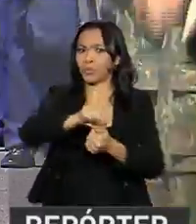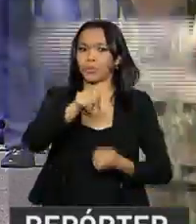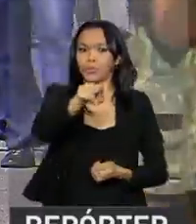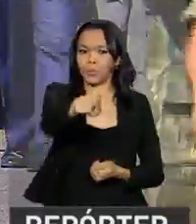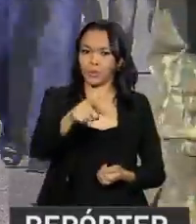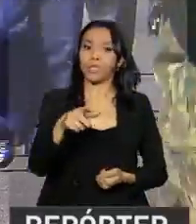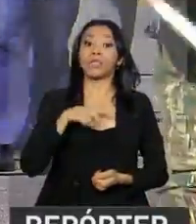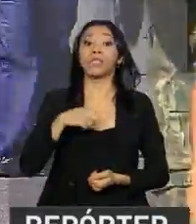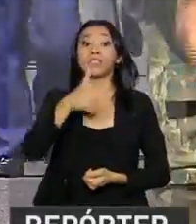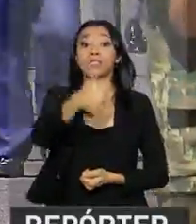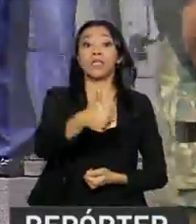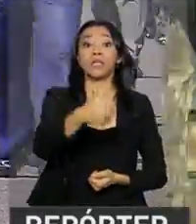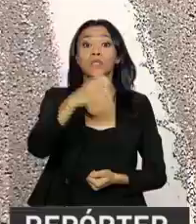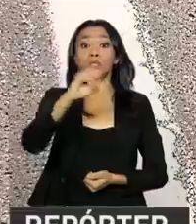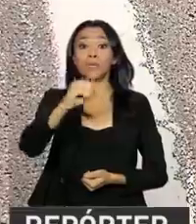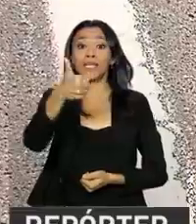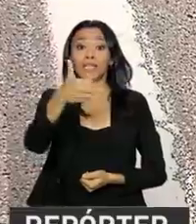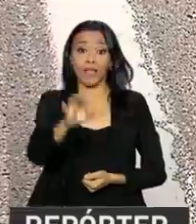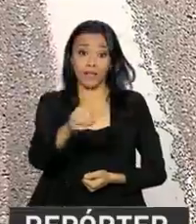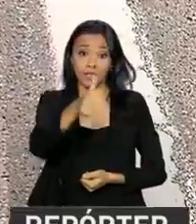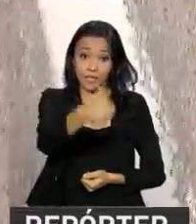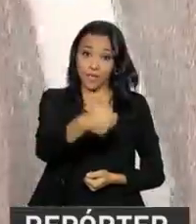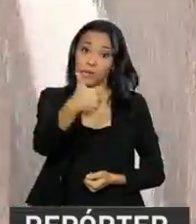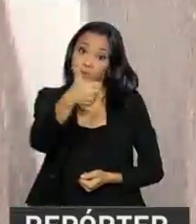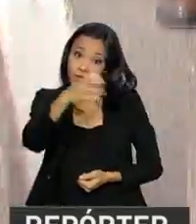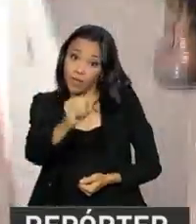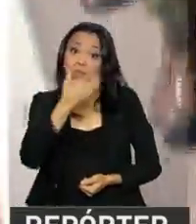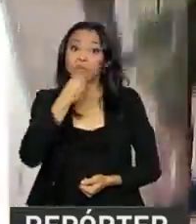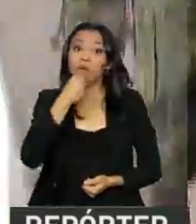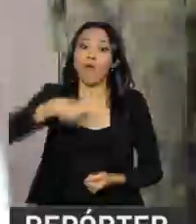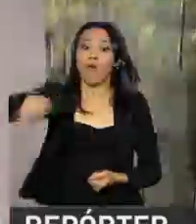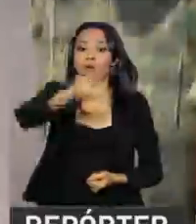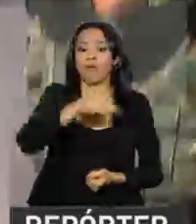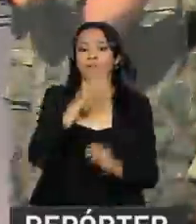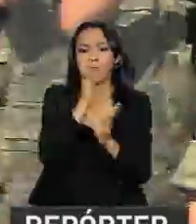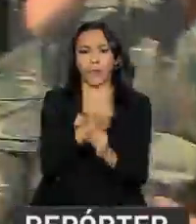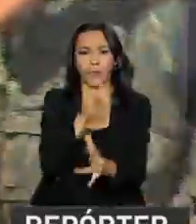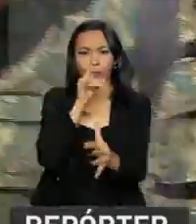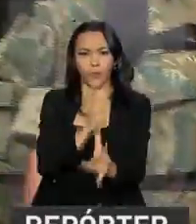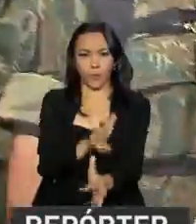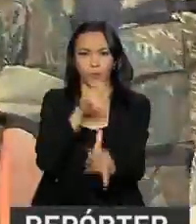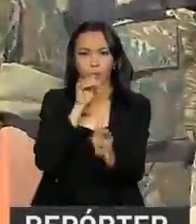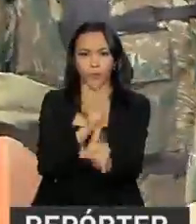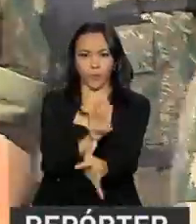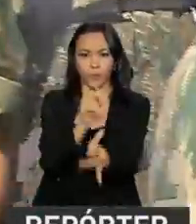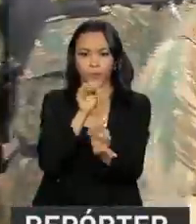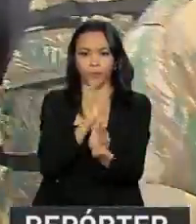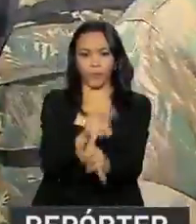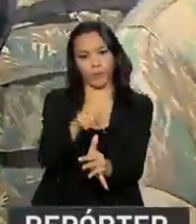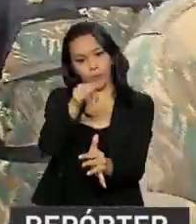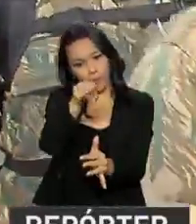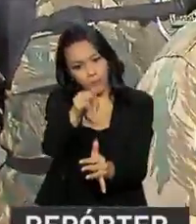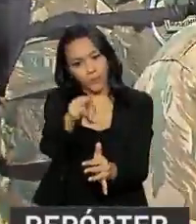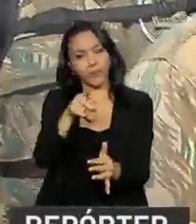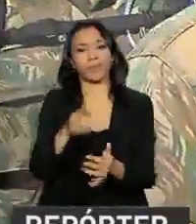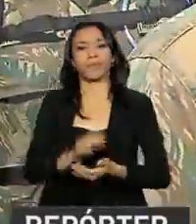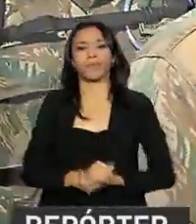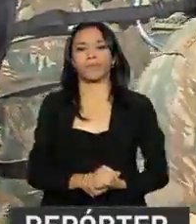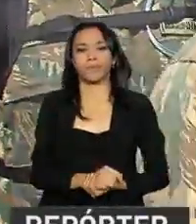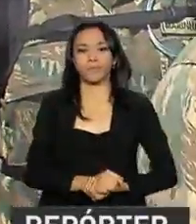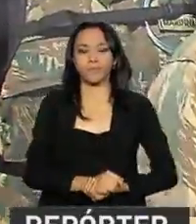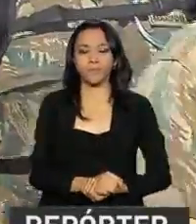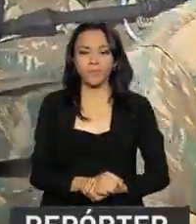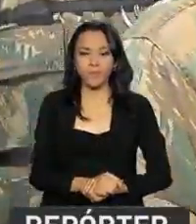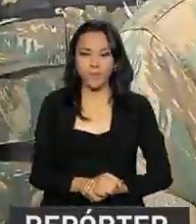formada por 110 músicos conta com a participação de gaitas escocesas também conhecidas por gaita de